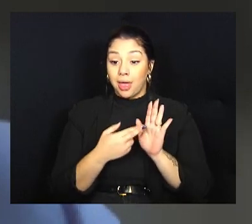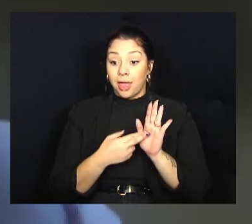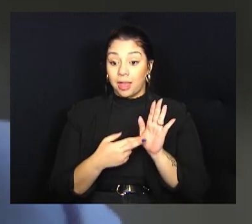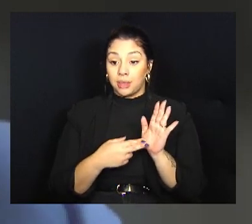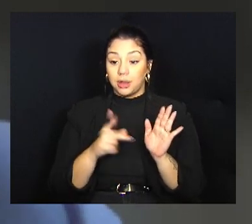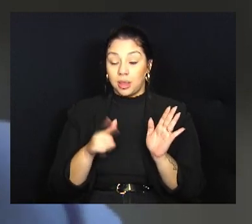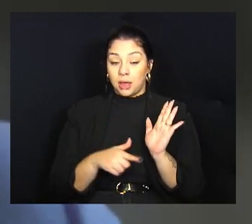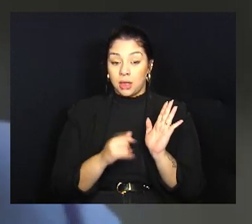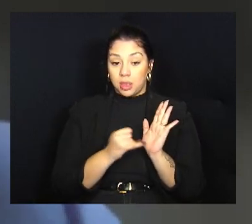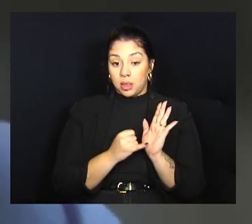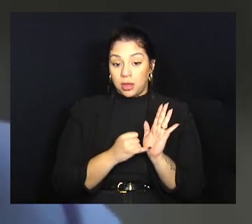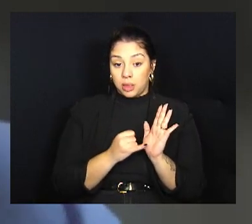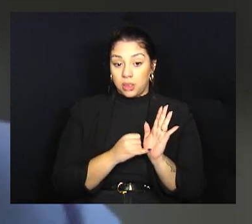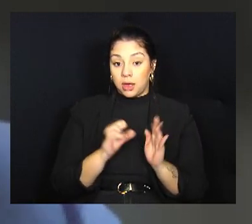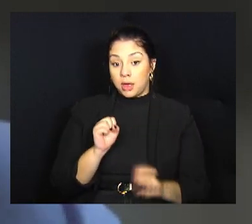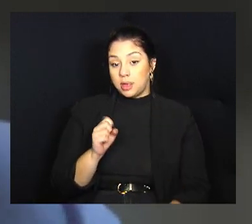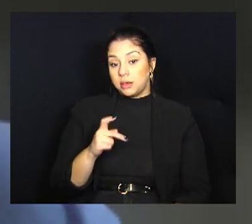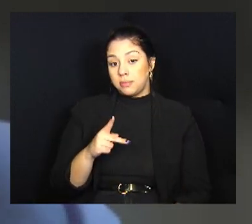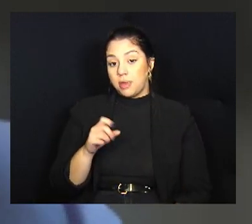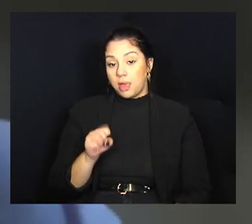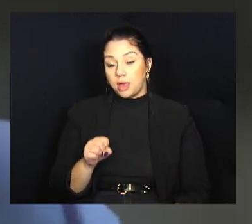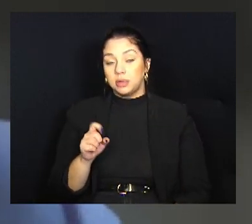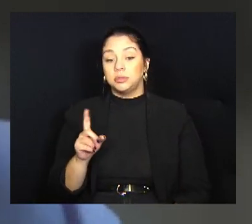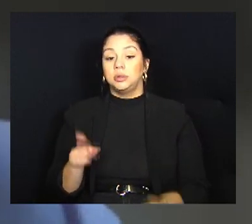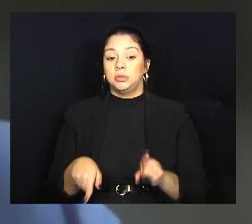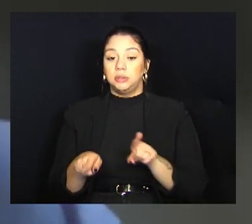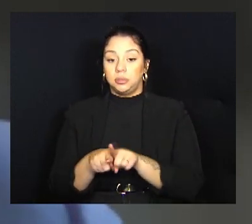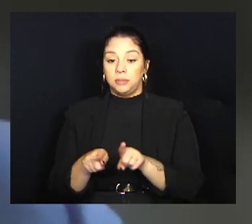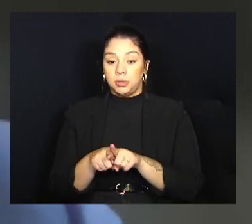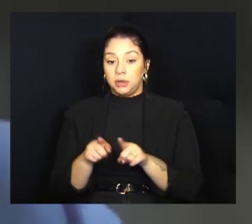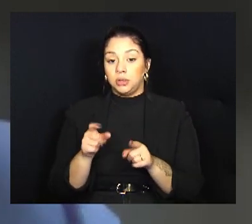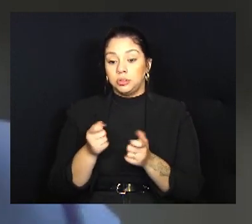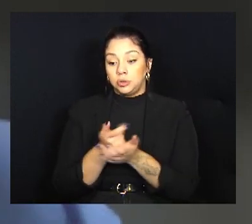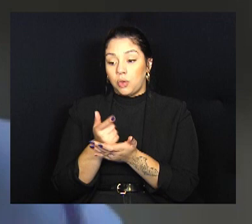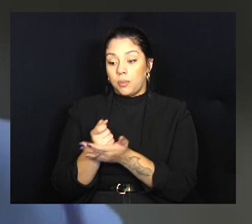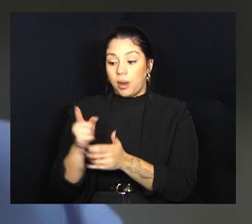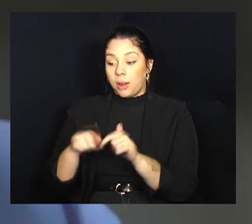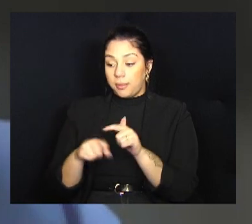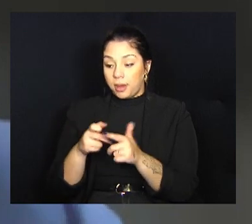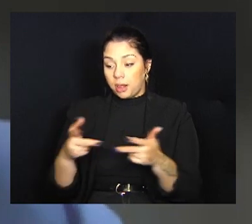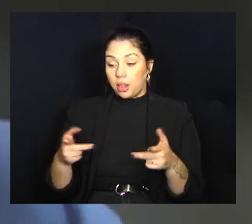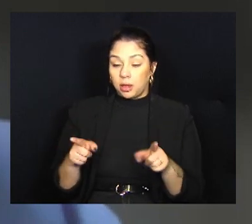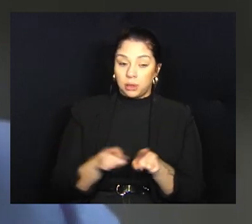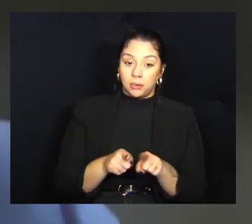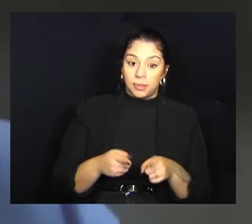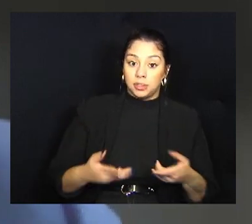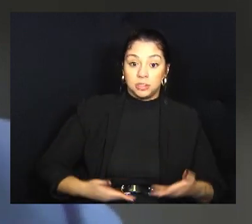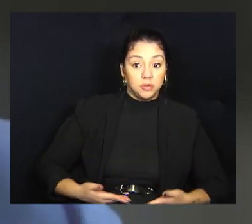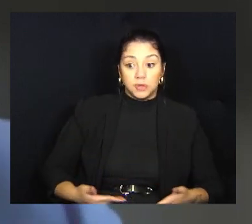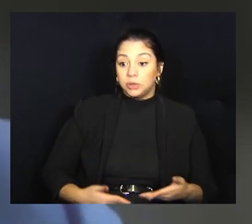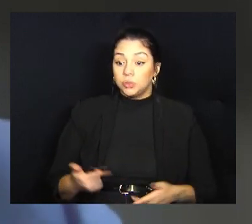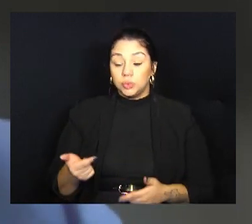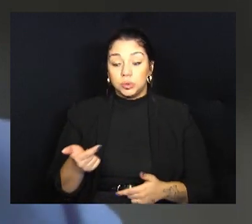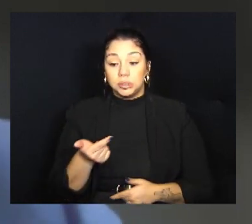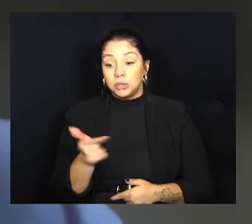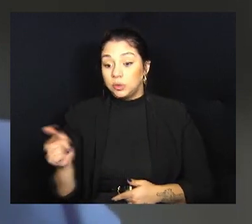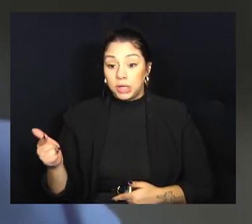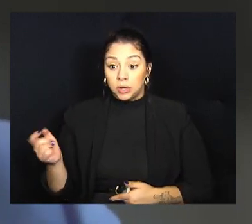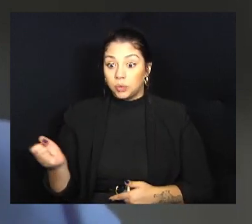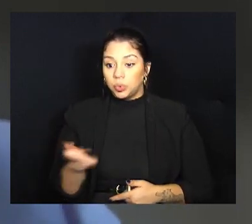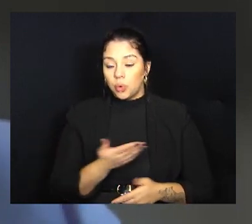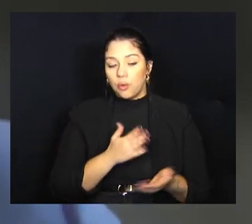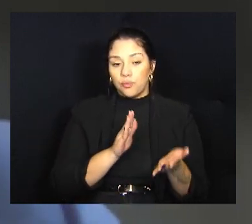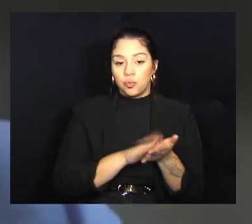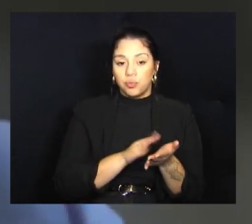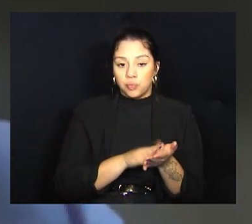o IBS e o CBS sobre o consumo de mercadorias e serviços, e não tem uma nova